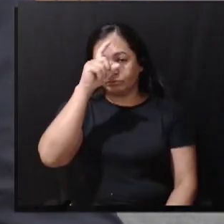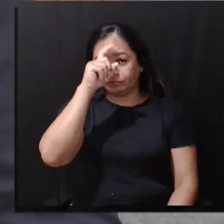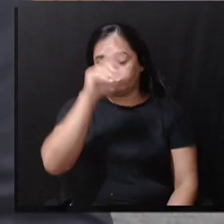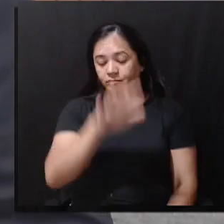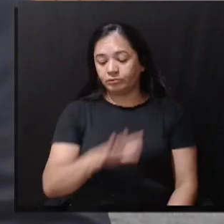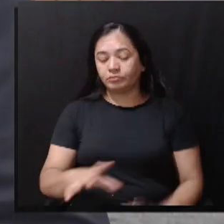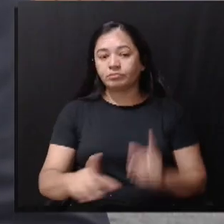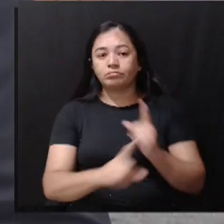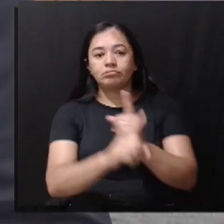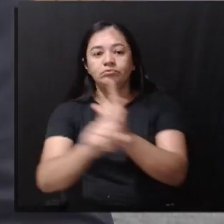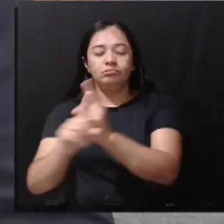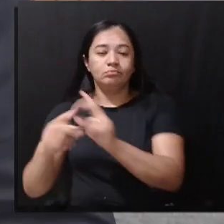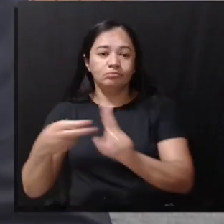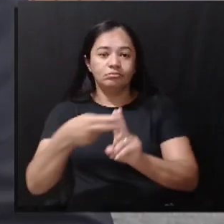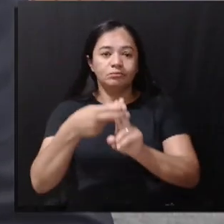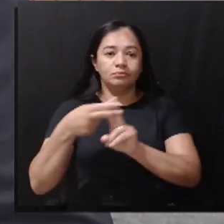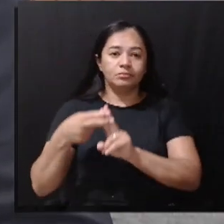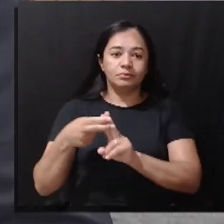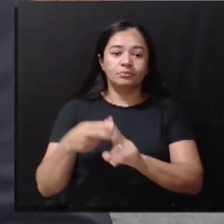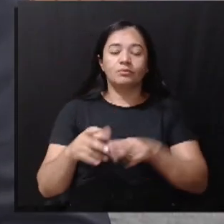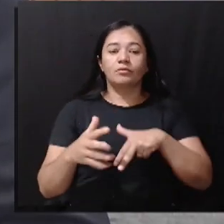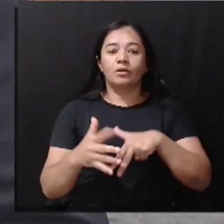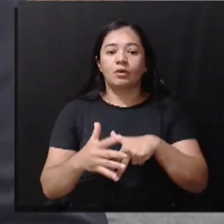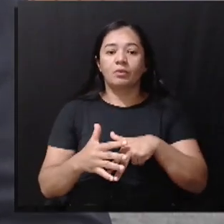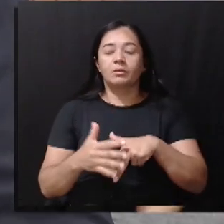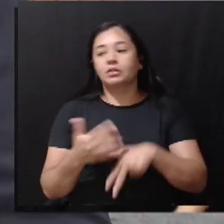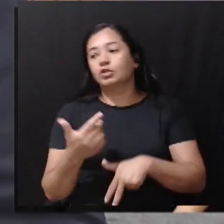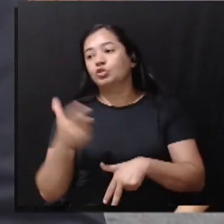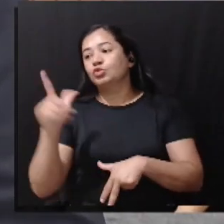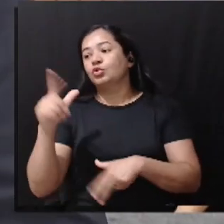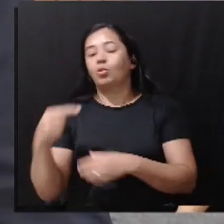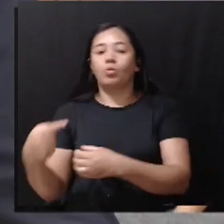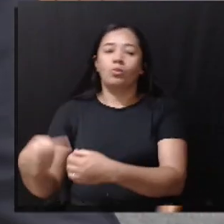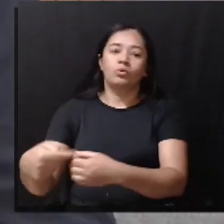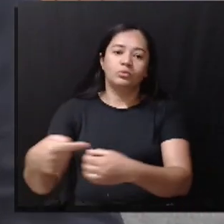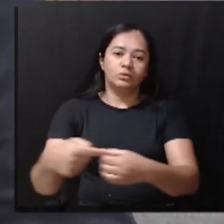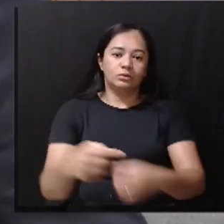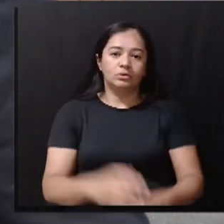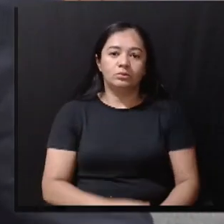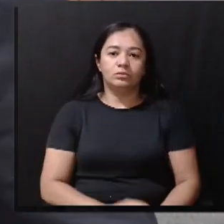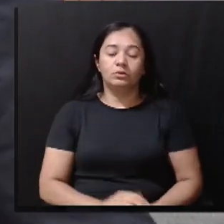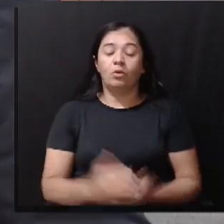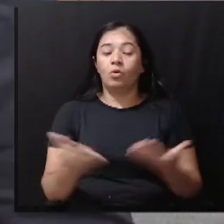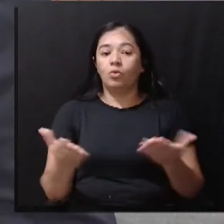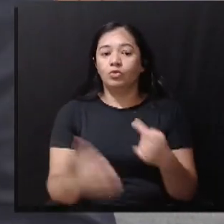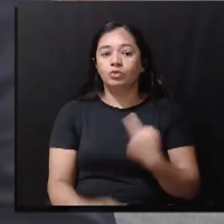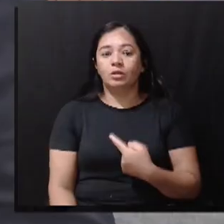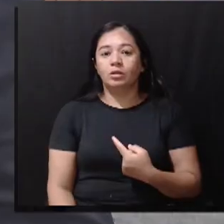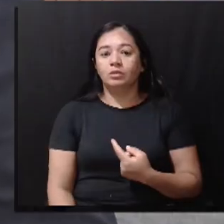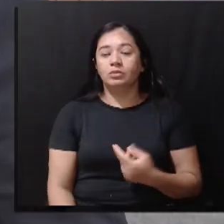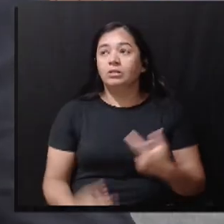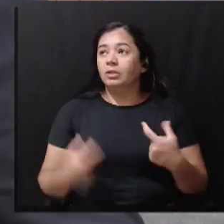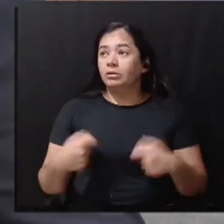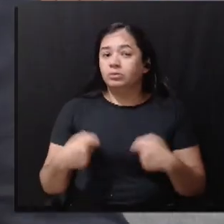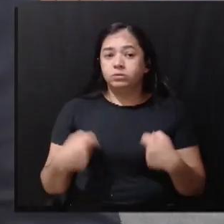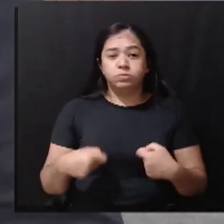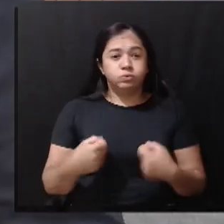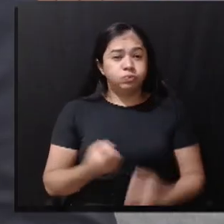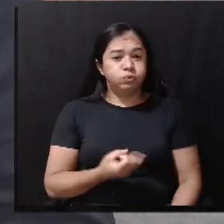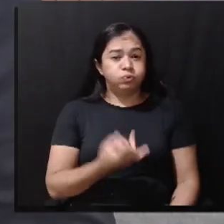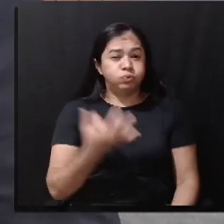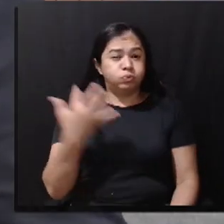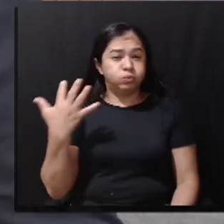né, os pacientes que não são atendidos por convênio. A gente hoje tem uma demanda muito aumentada, um